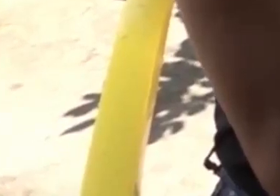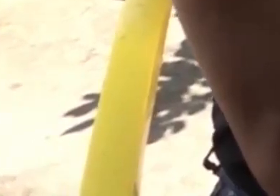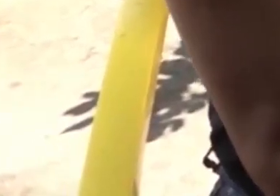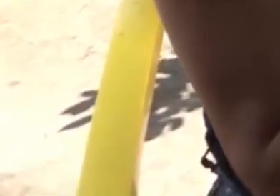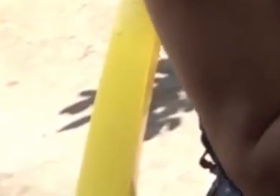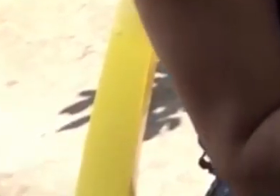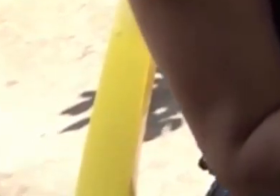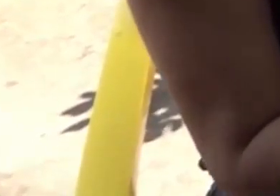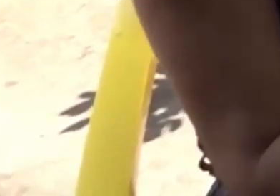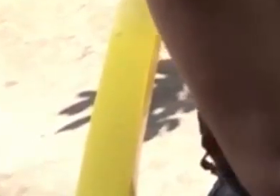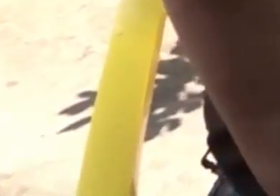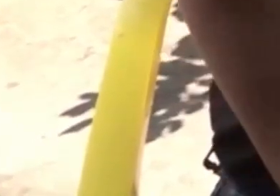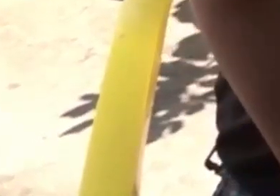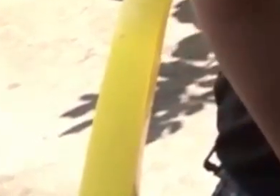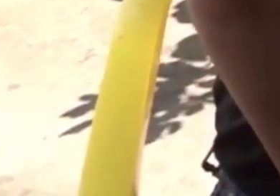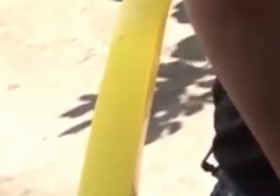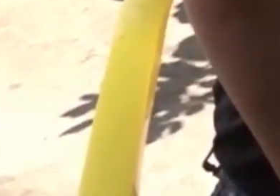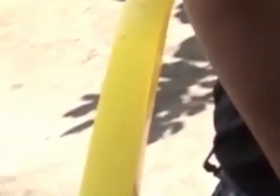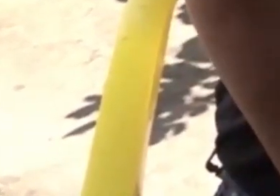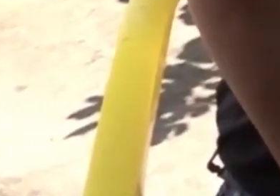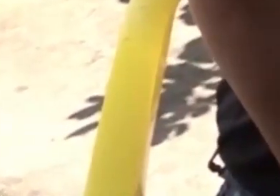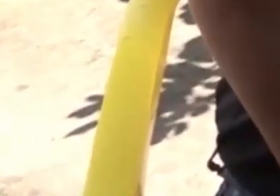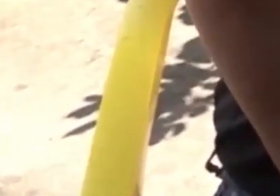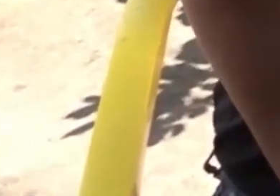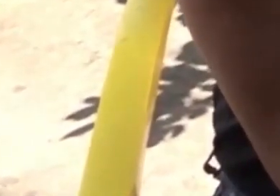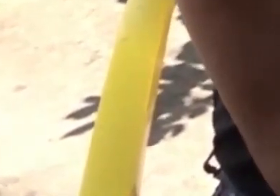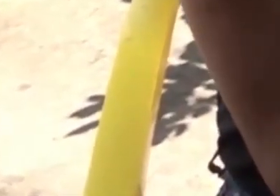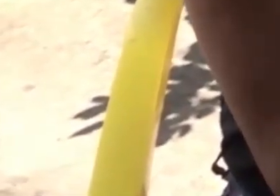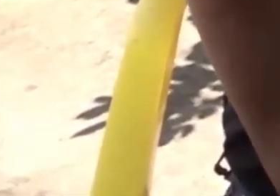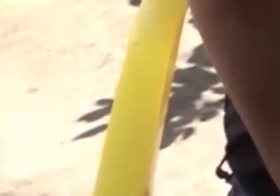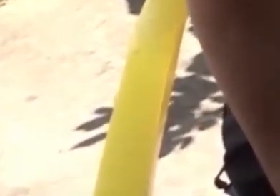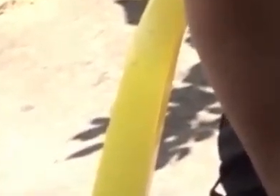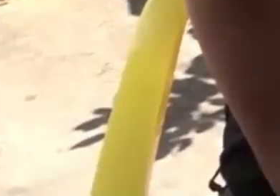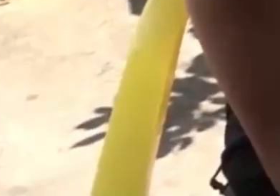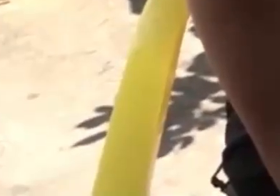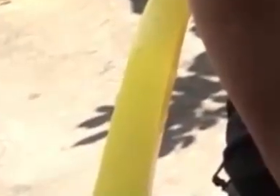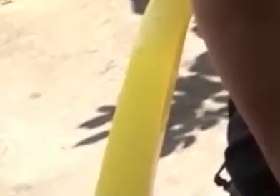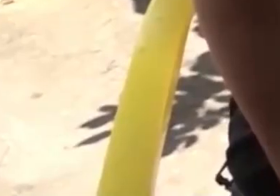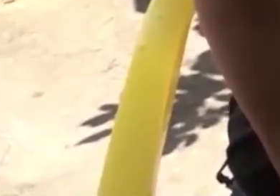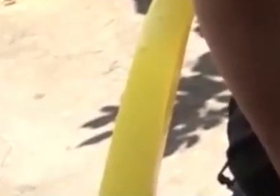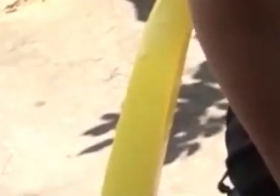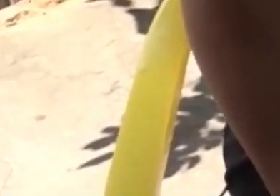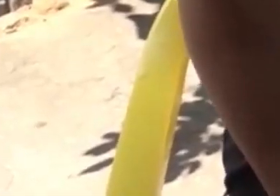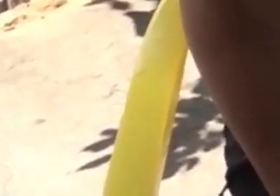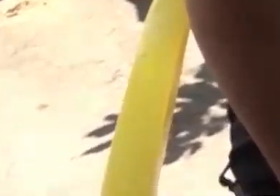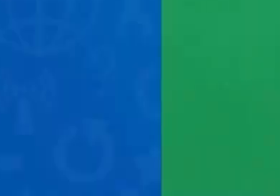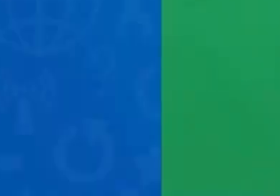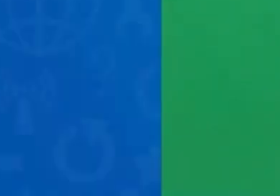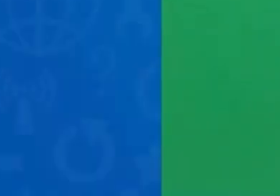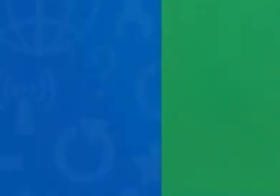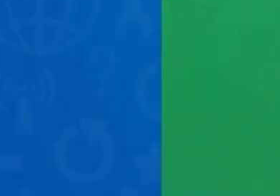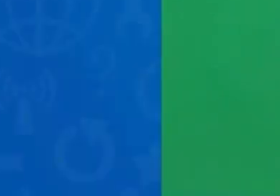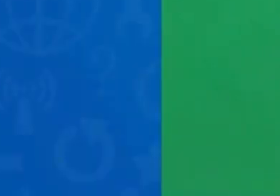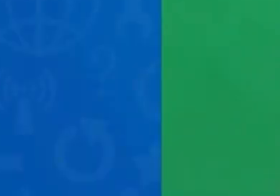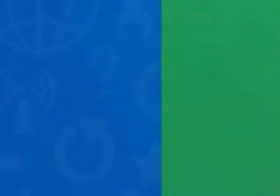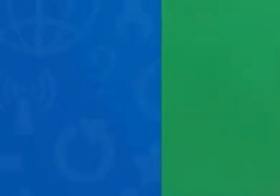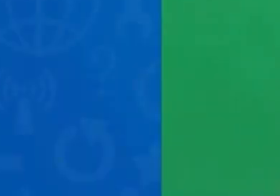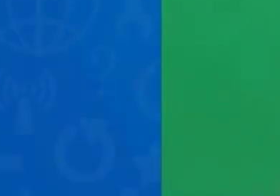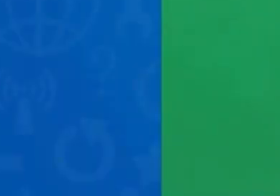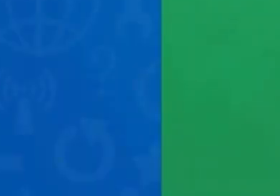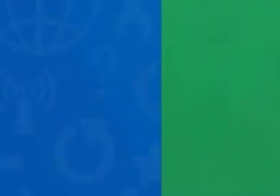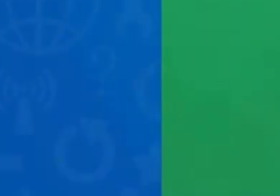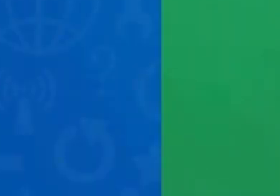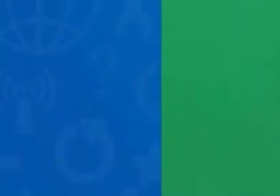Você bebe junto com a sua senhora? Eu vejo, agora deixei mais, beber mais ela. Mas por quê? Porque sabe, a idade vai vencendo, né? O sangue de Jesus